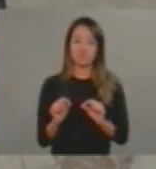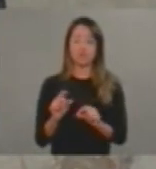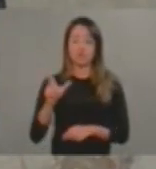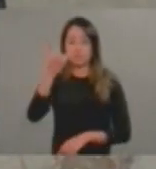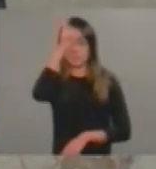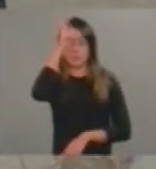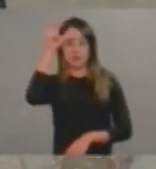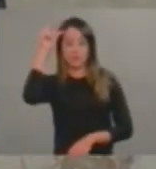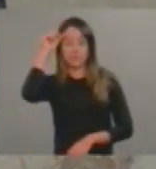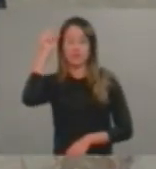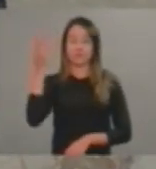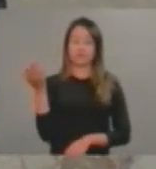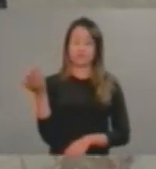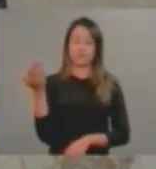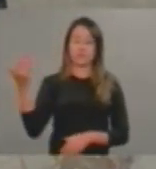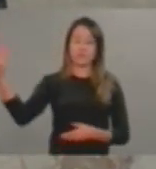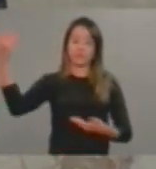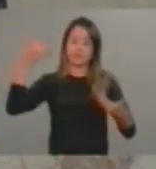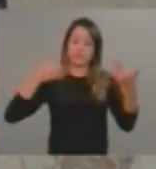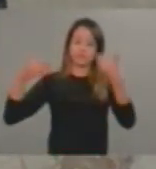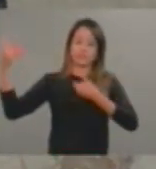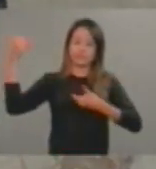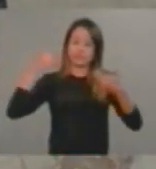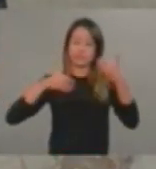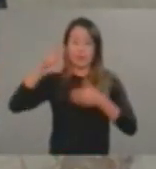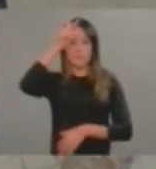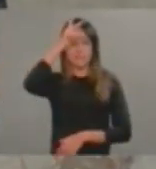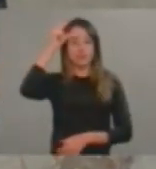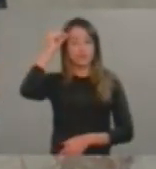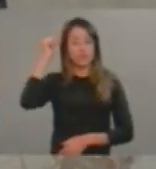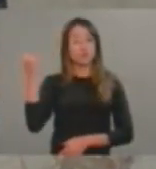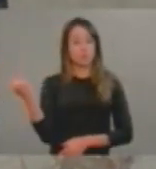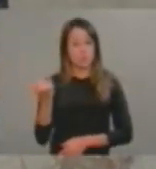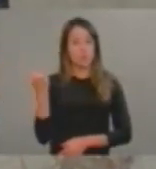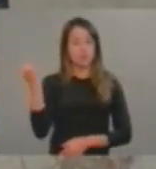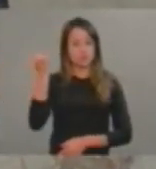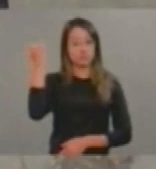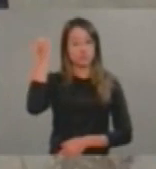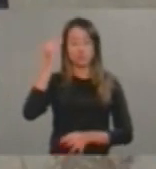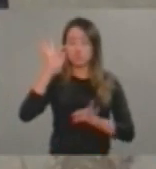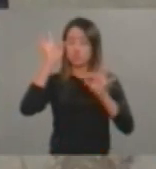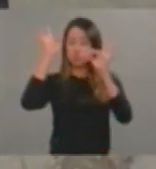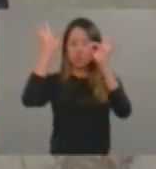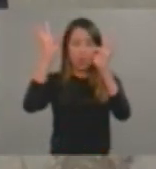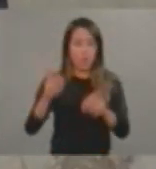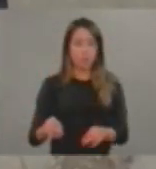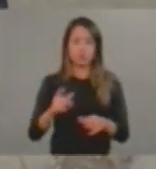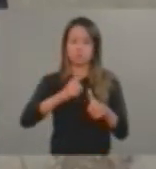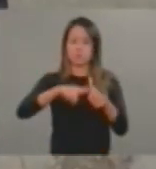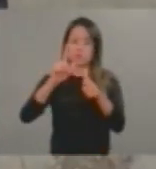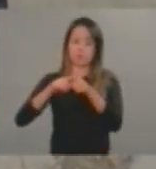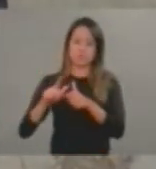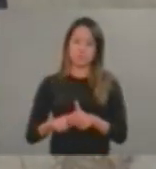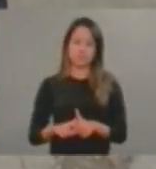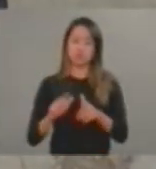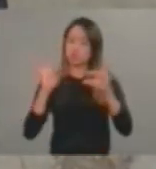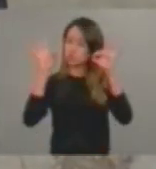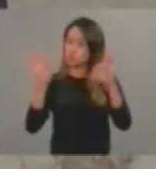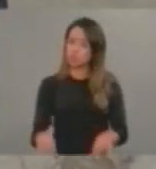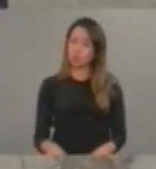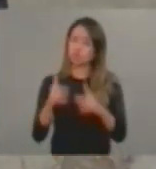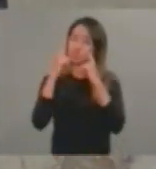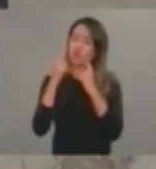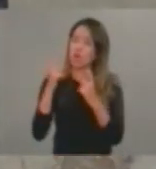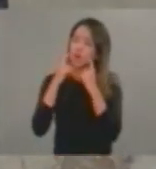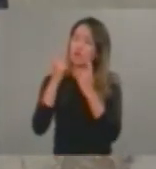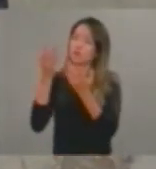prefeitos municipais, prefeitos de importantes municípios do nosso estado, todos eles à míngua, todos eles chorando, todos